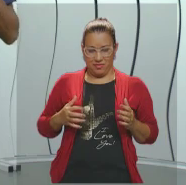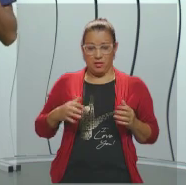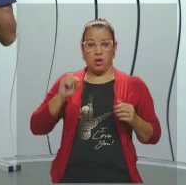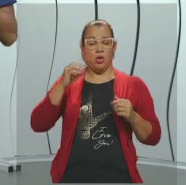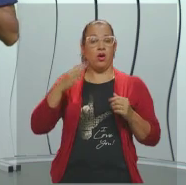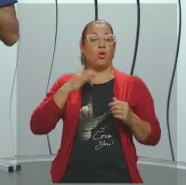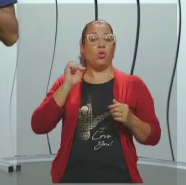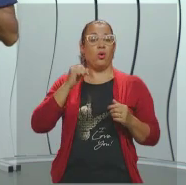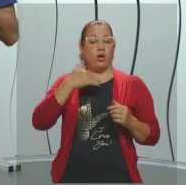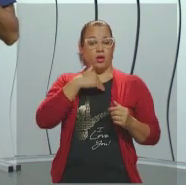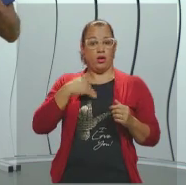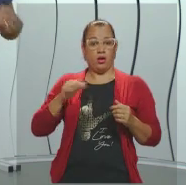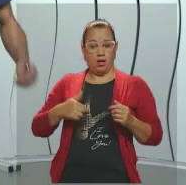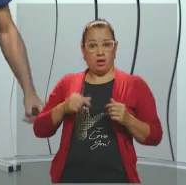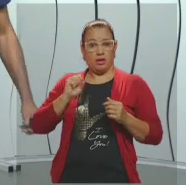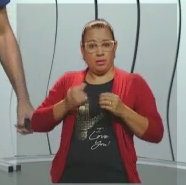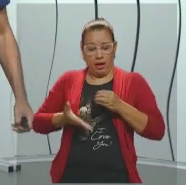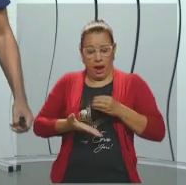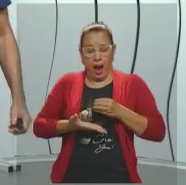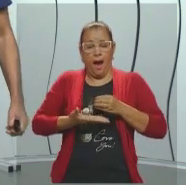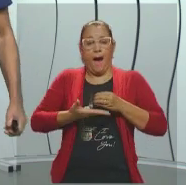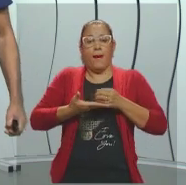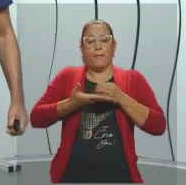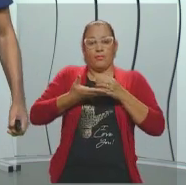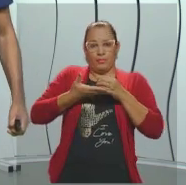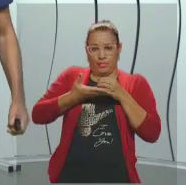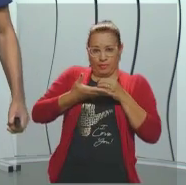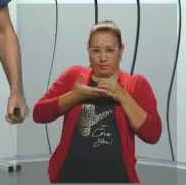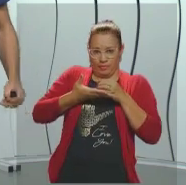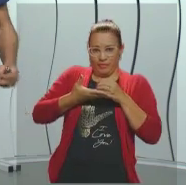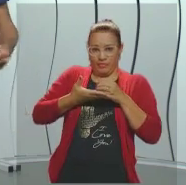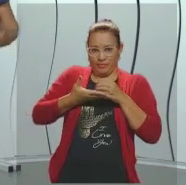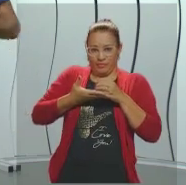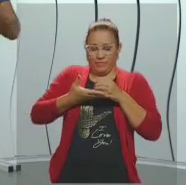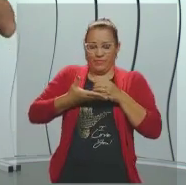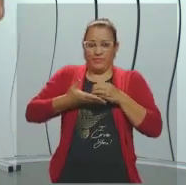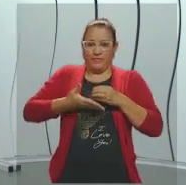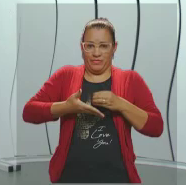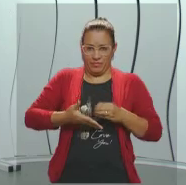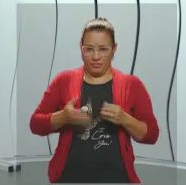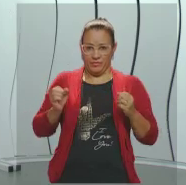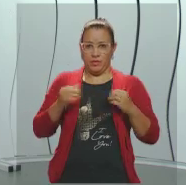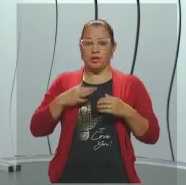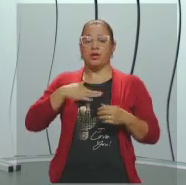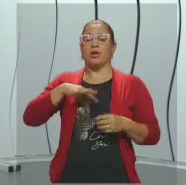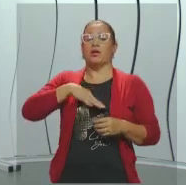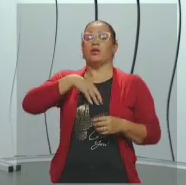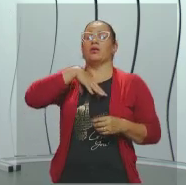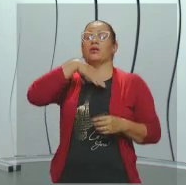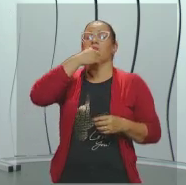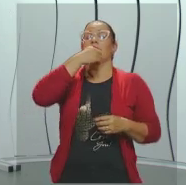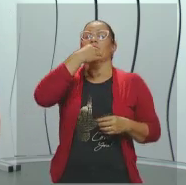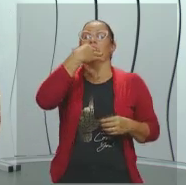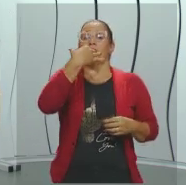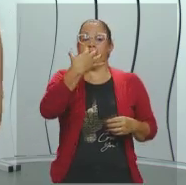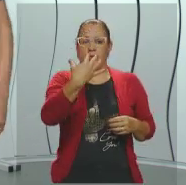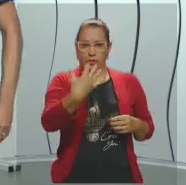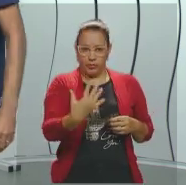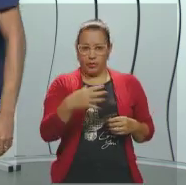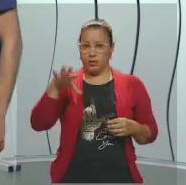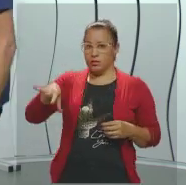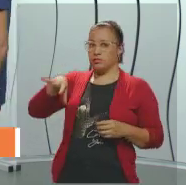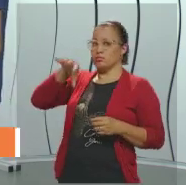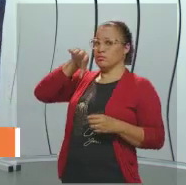caixa torácica fecha de novo, o seu diafragma sobe, e aí você joga o ar para fora, você